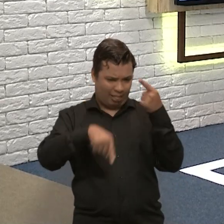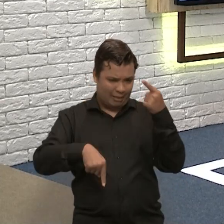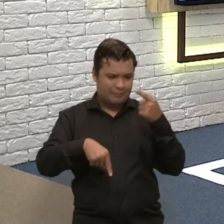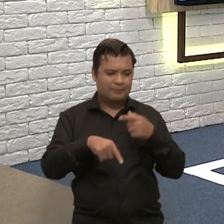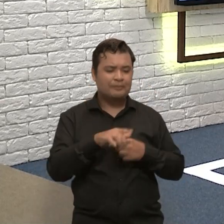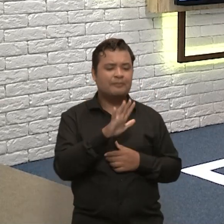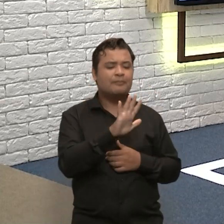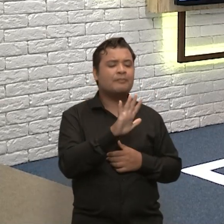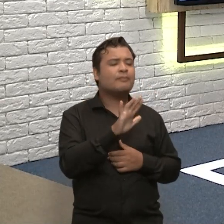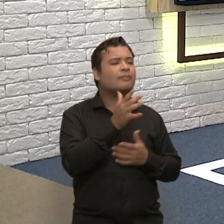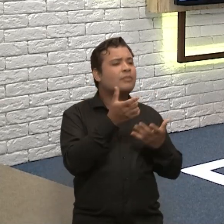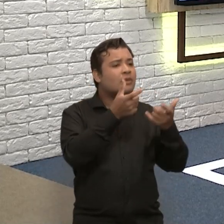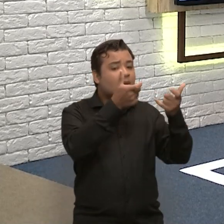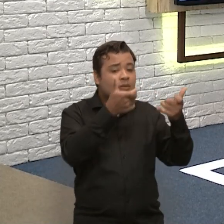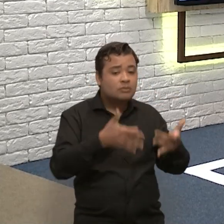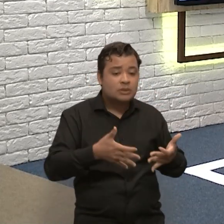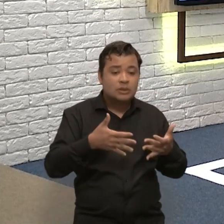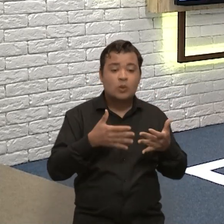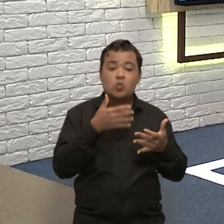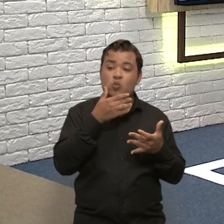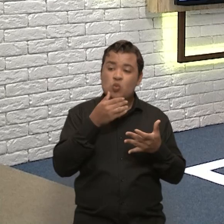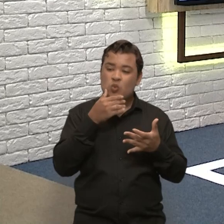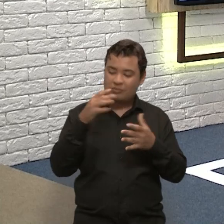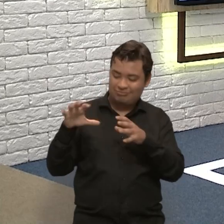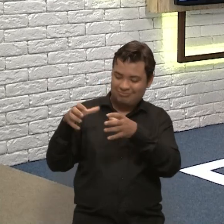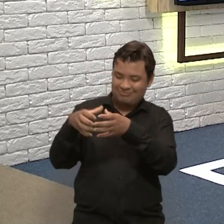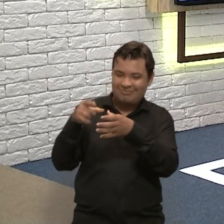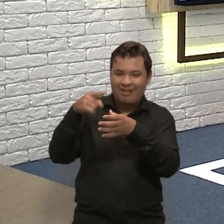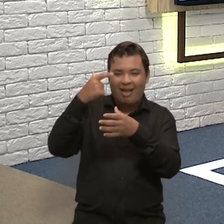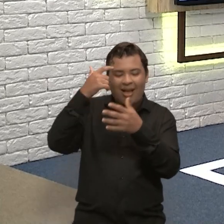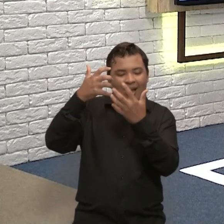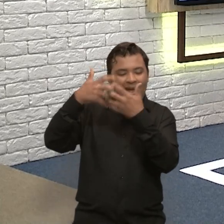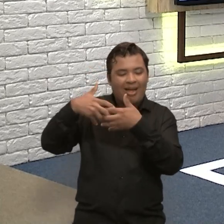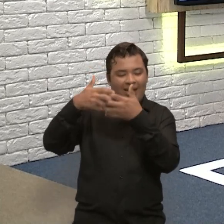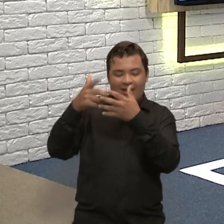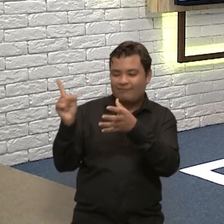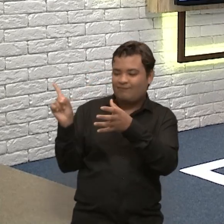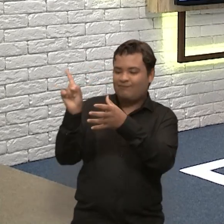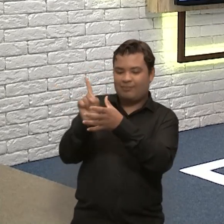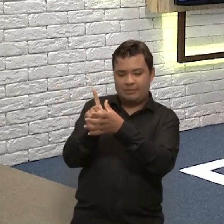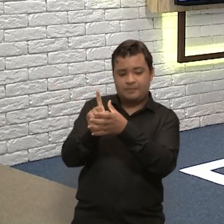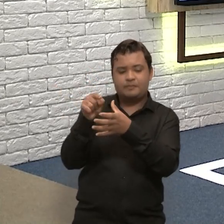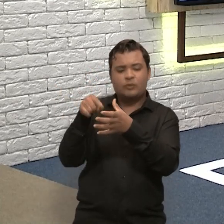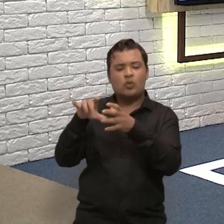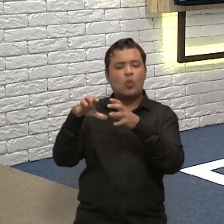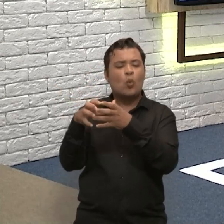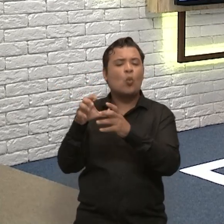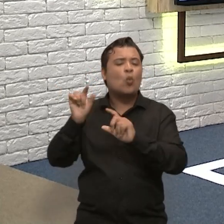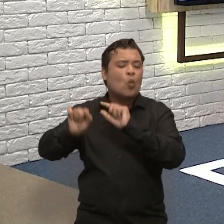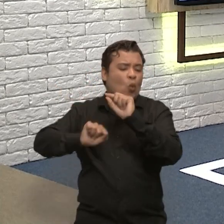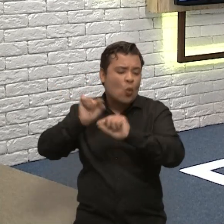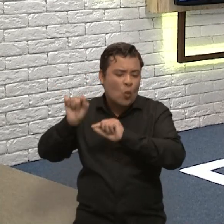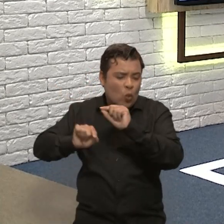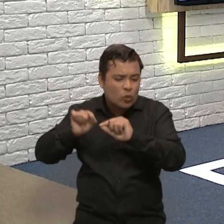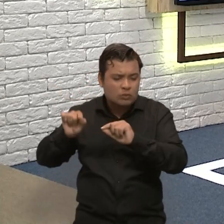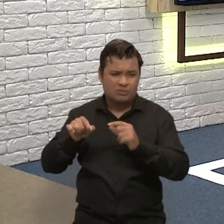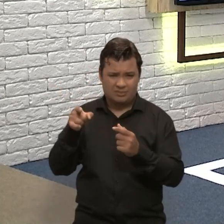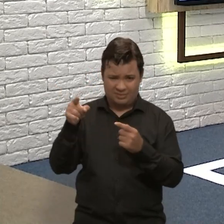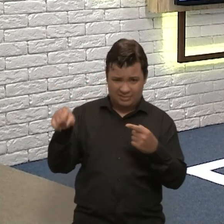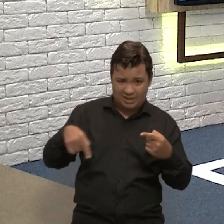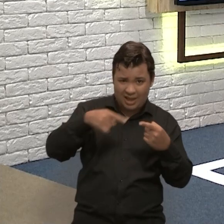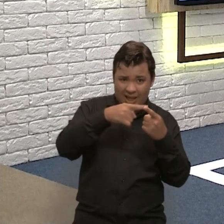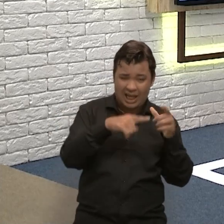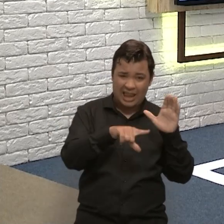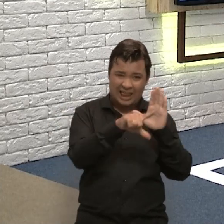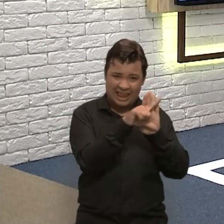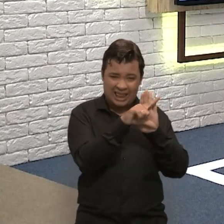gente sobre esses grupos reflexivos, né? O que são esses grupos? Eles têm a ver com a Lei Maria da